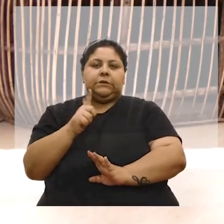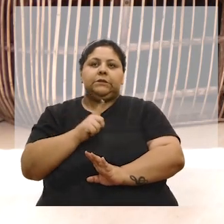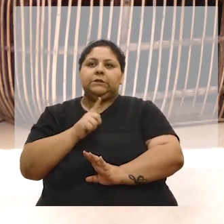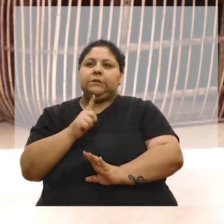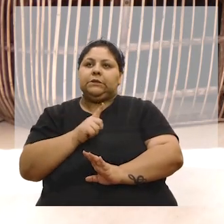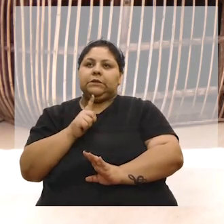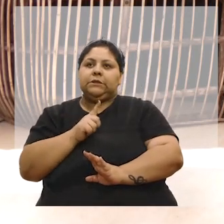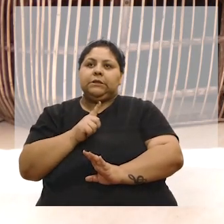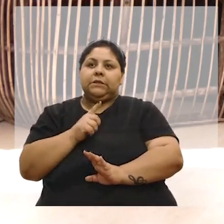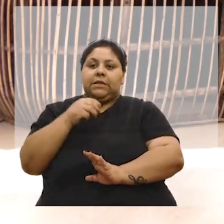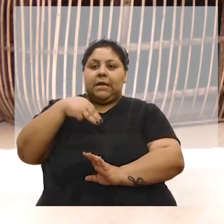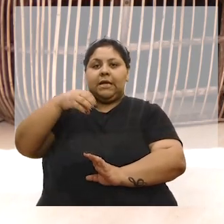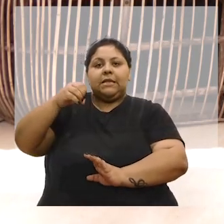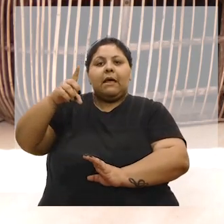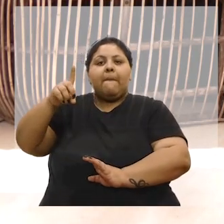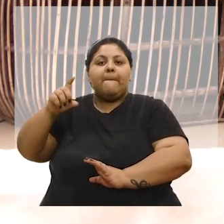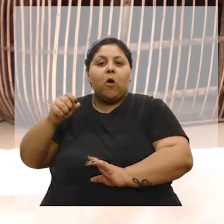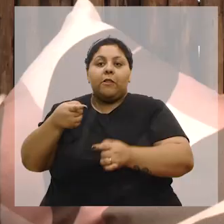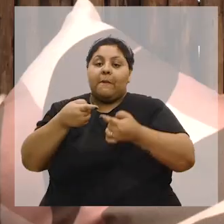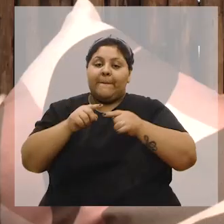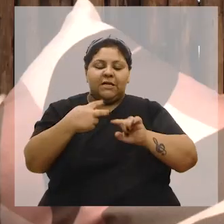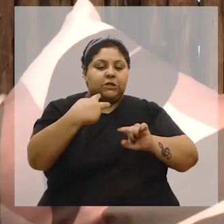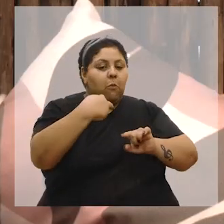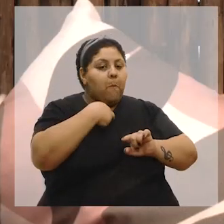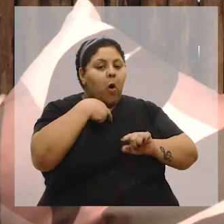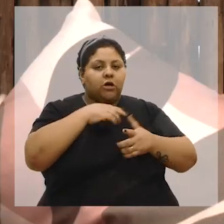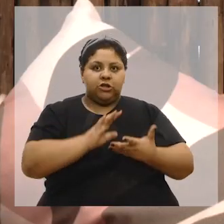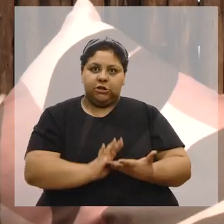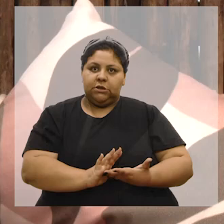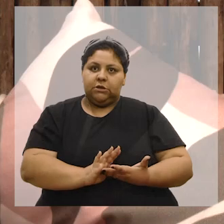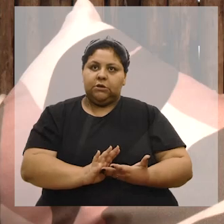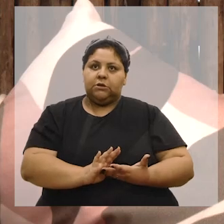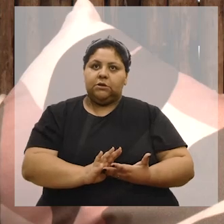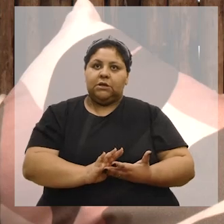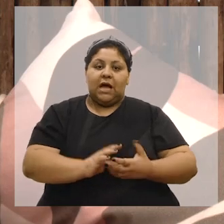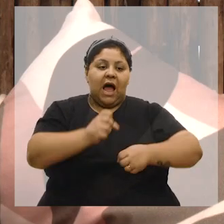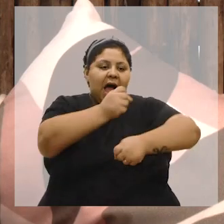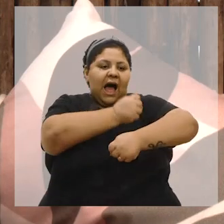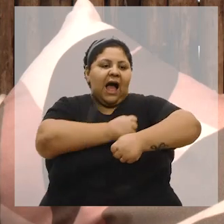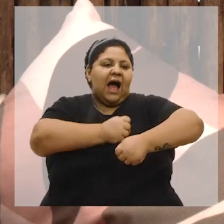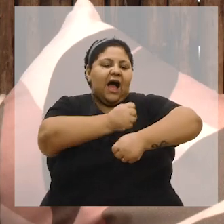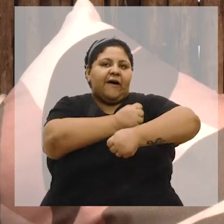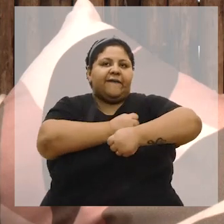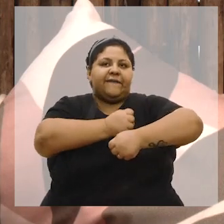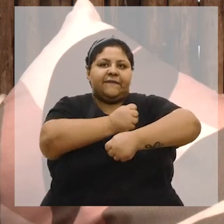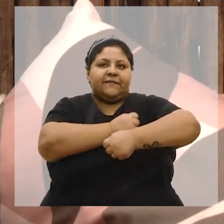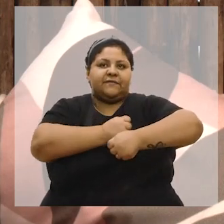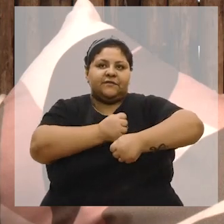na tendência, na modinha, mas a gente não pode deixar a gastronomia